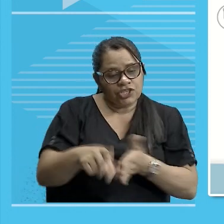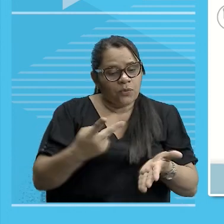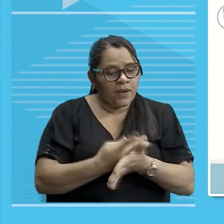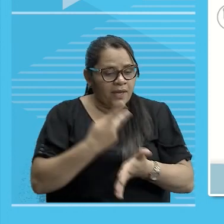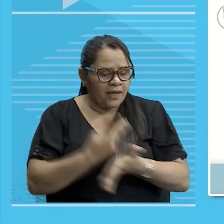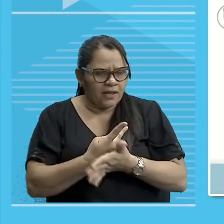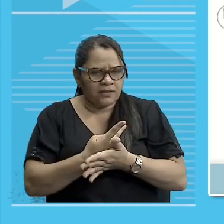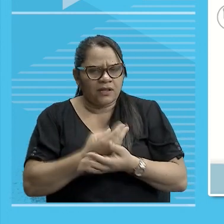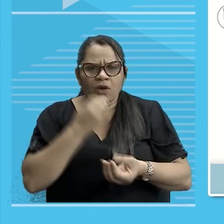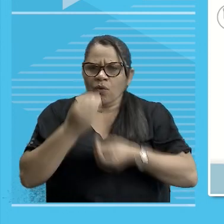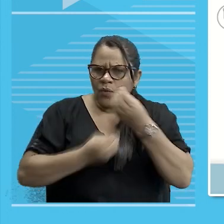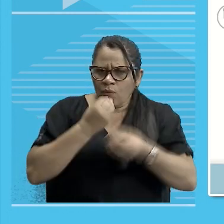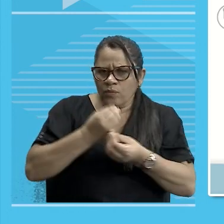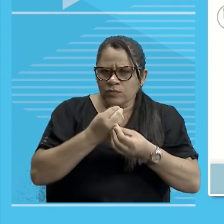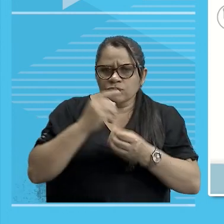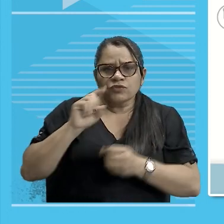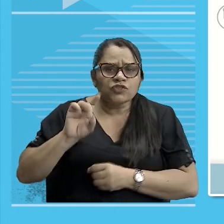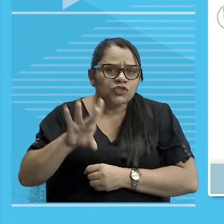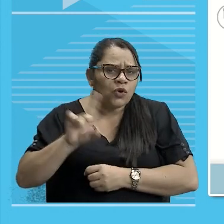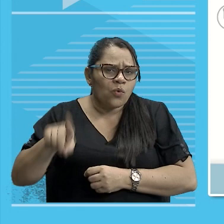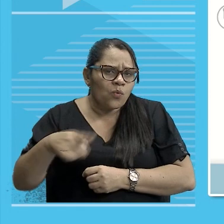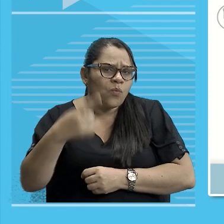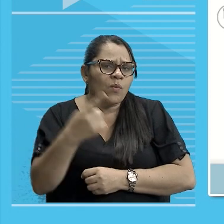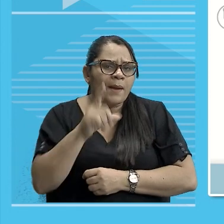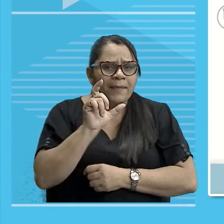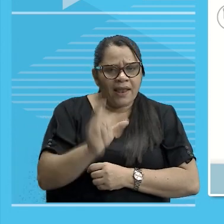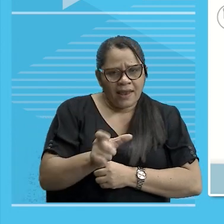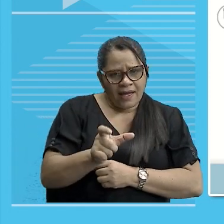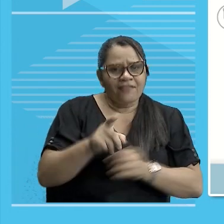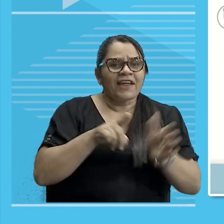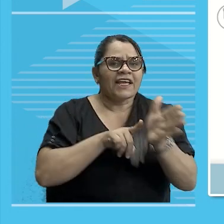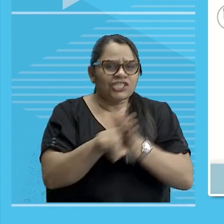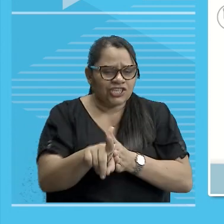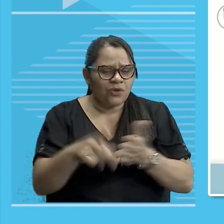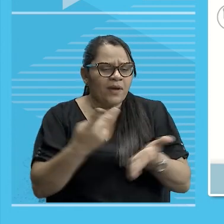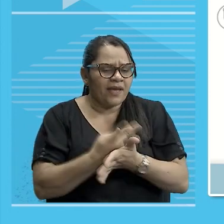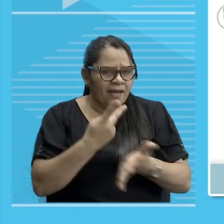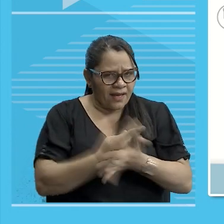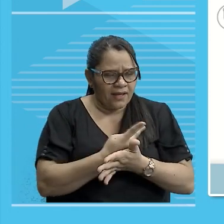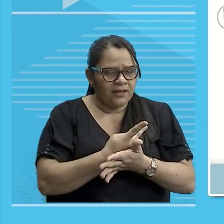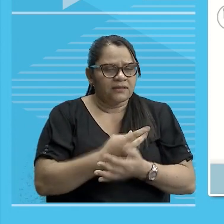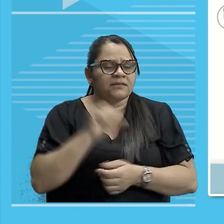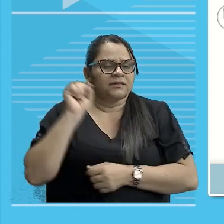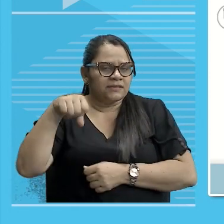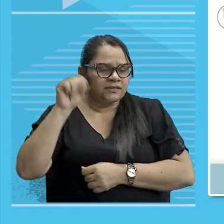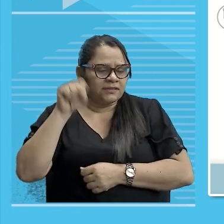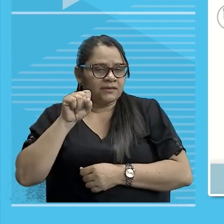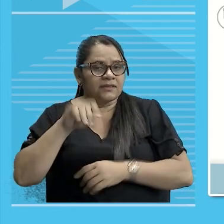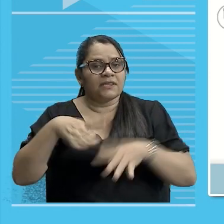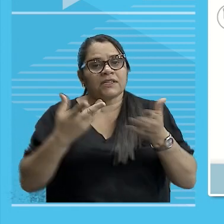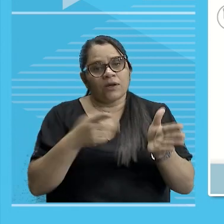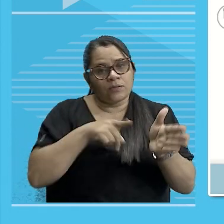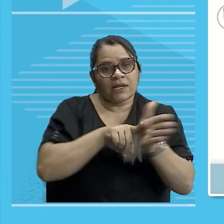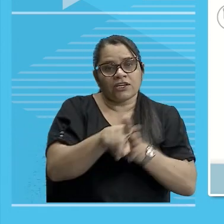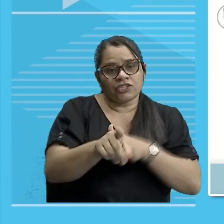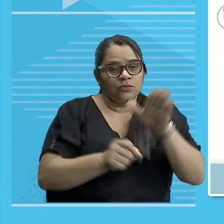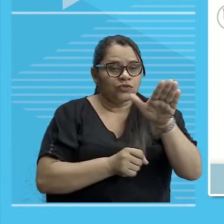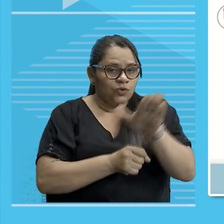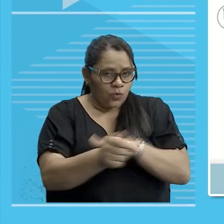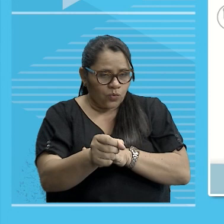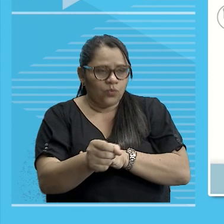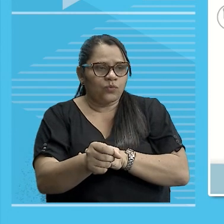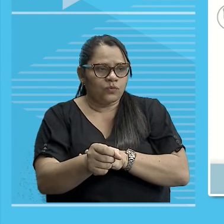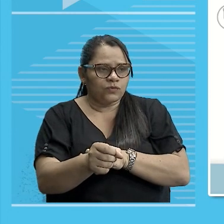palavra tornou alternativa errada exatamente questão de concurso acaba pegando a gente